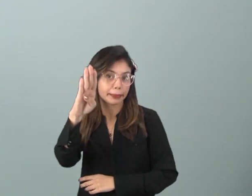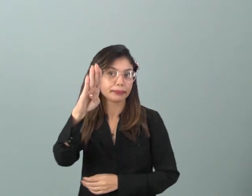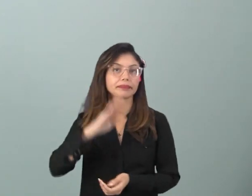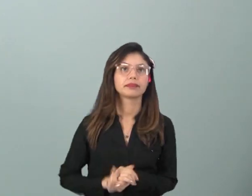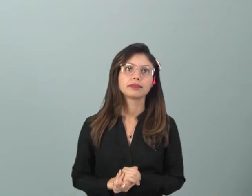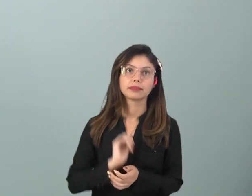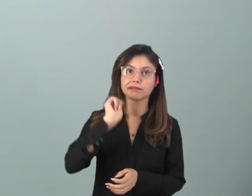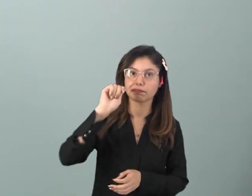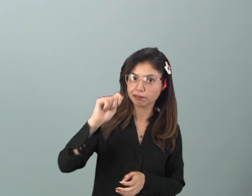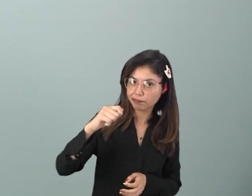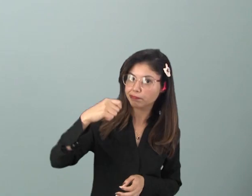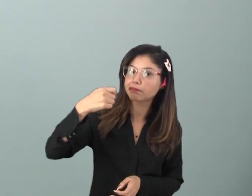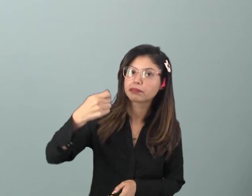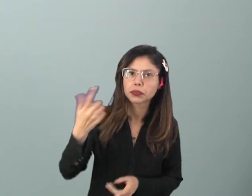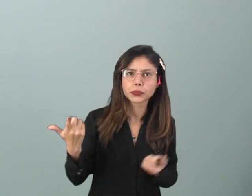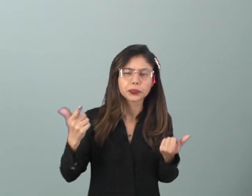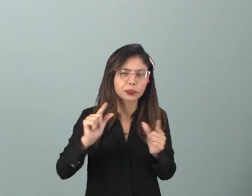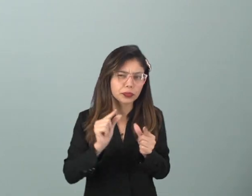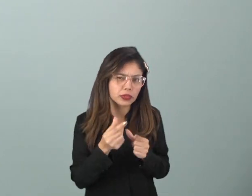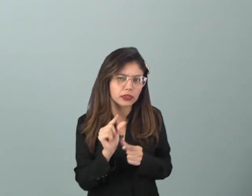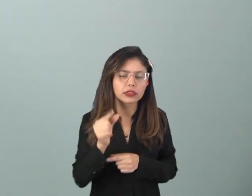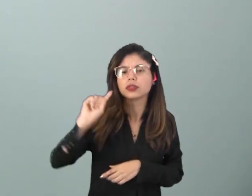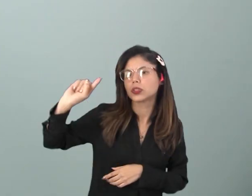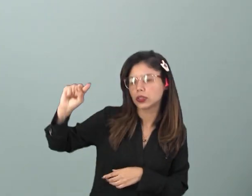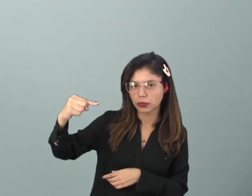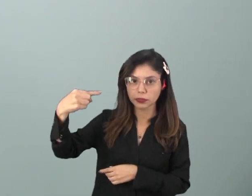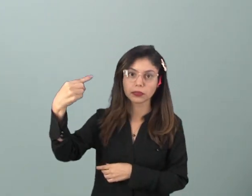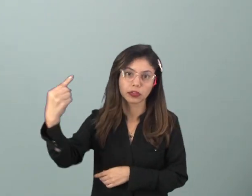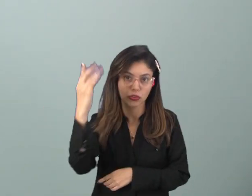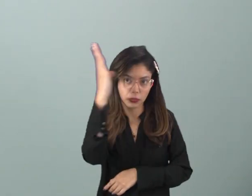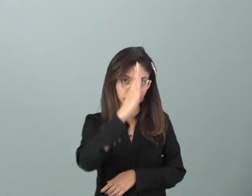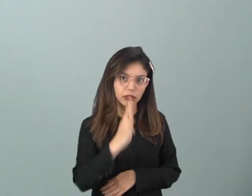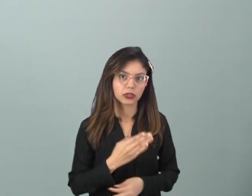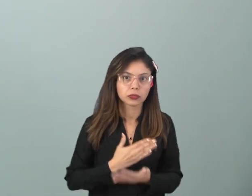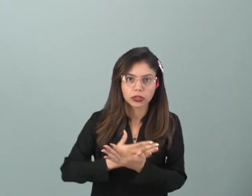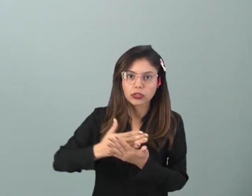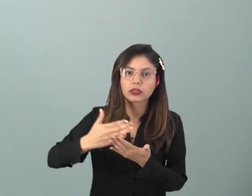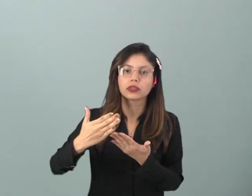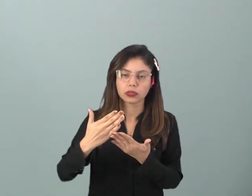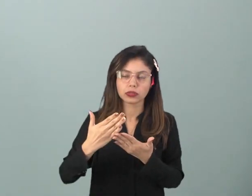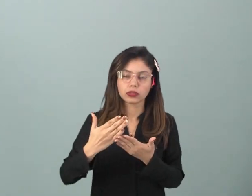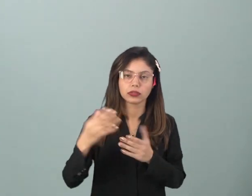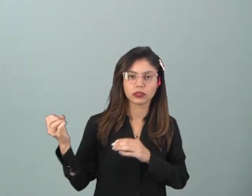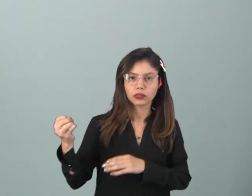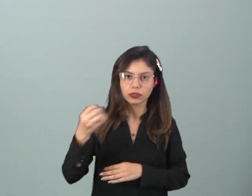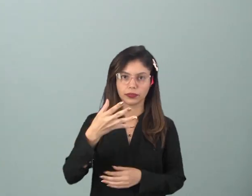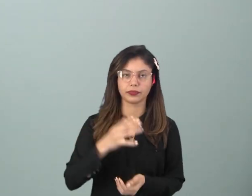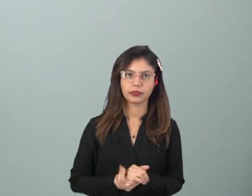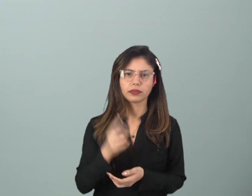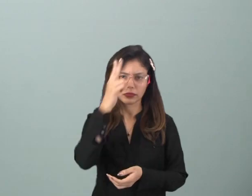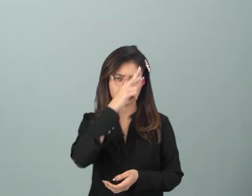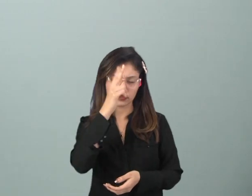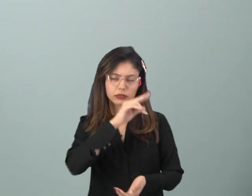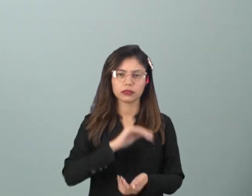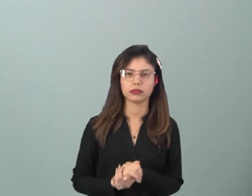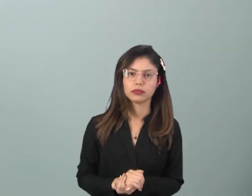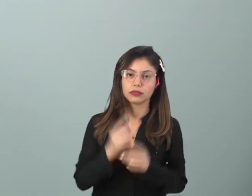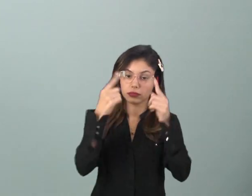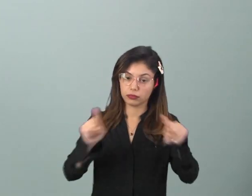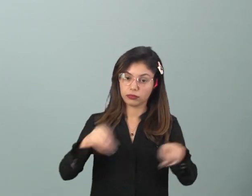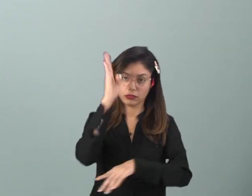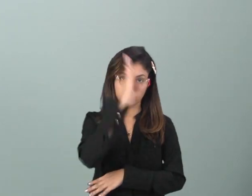a sigla ela vem um pouquinho depois que a música do Brasil começou a se formar. Então vamos lembrar, gente, que a